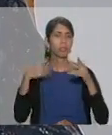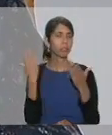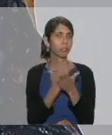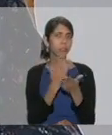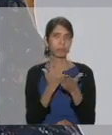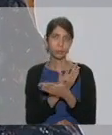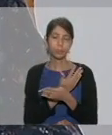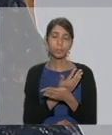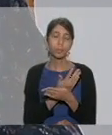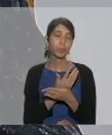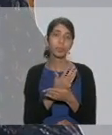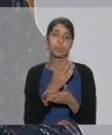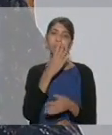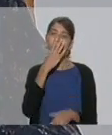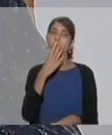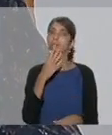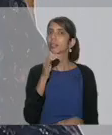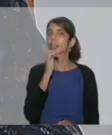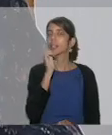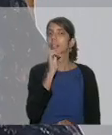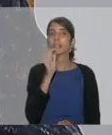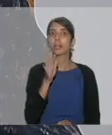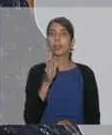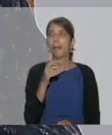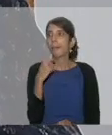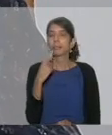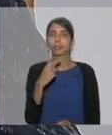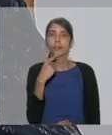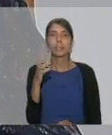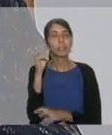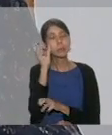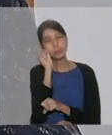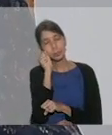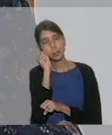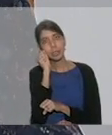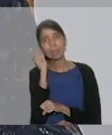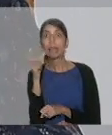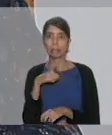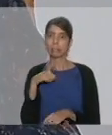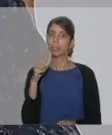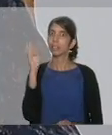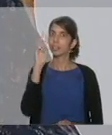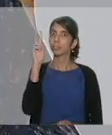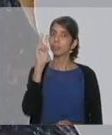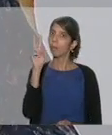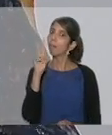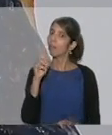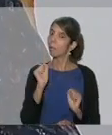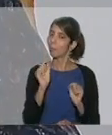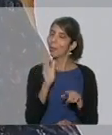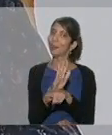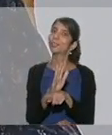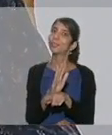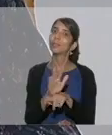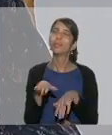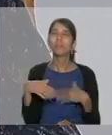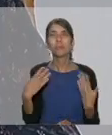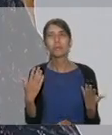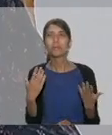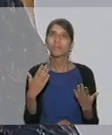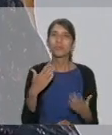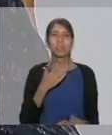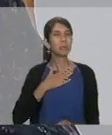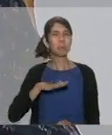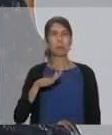dos livros com as crianças. É impressionante, tipo, não tá conseguindo dormir. Não, peraí, eu tenho uma história aqui que pode ajudar.